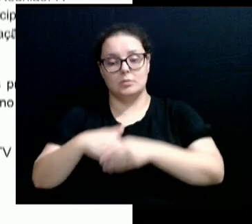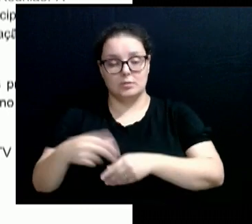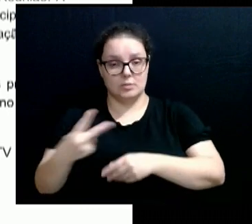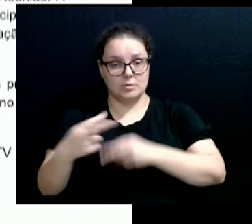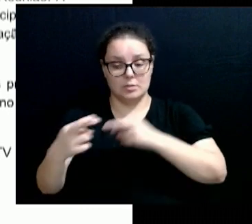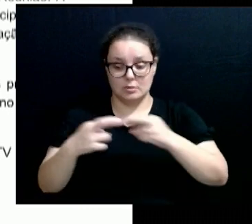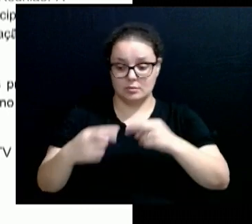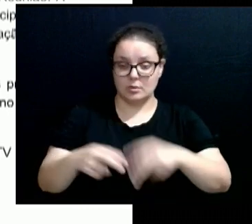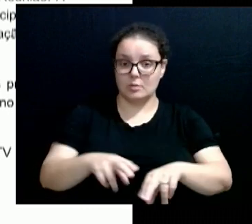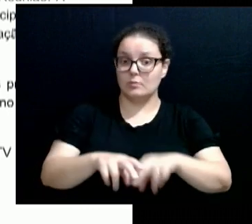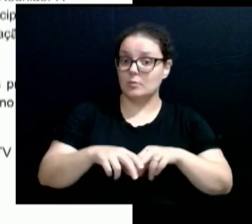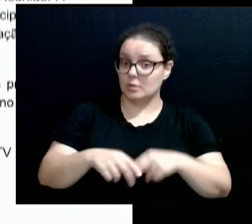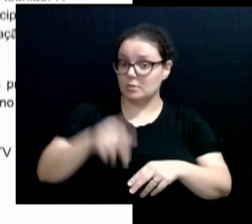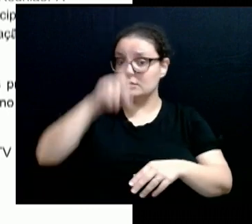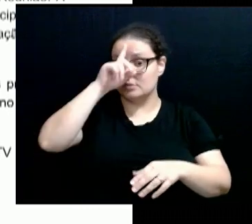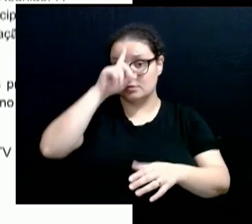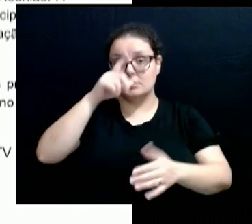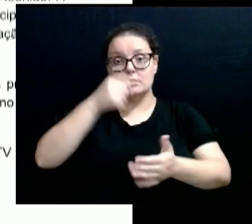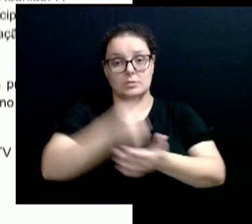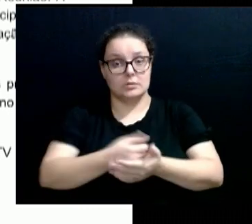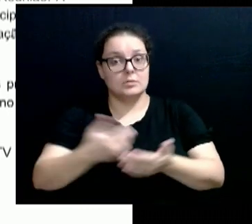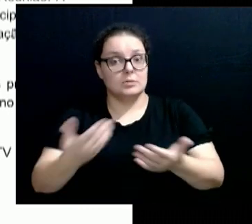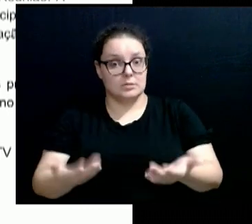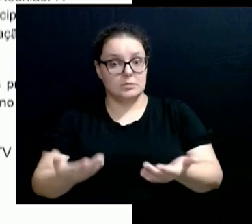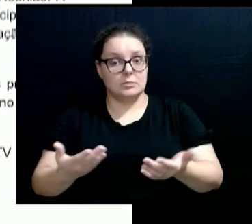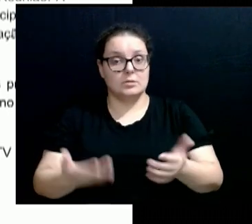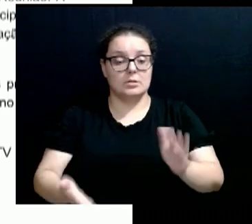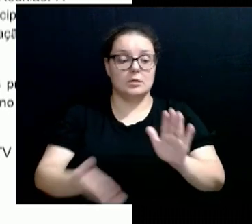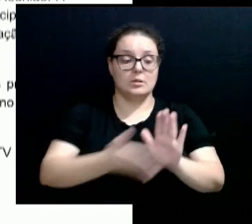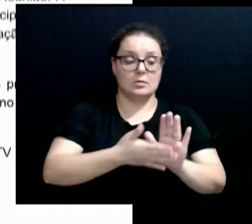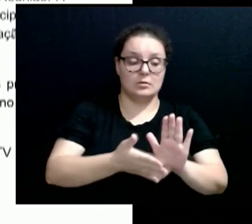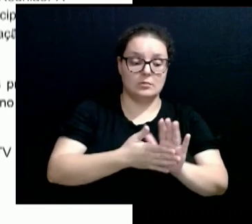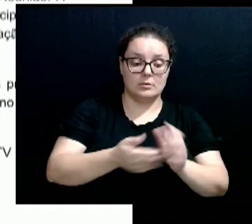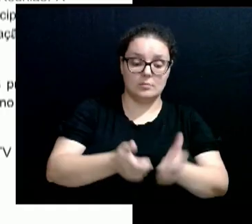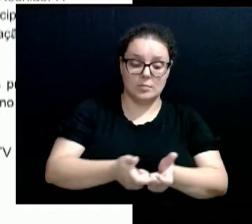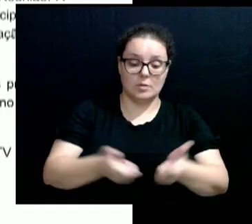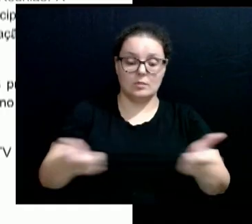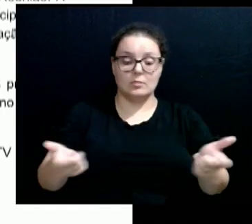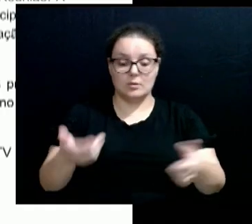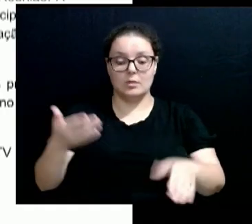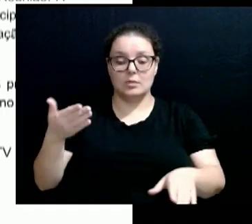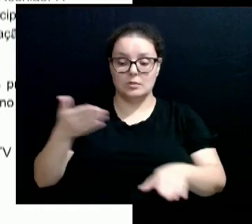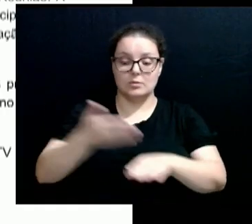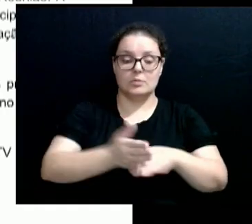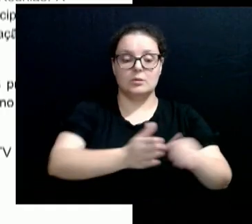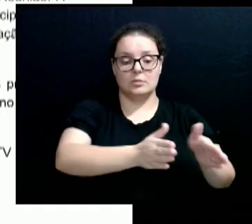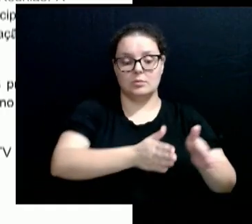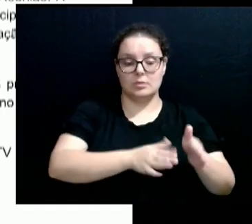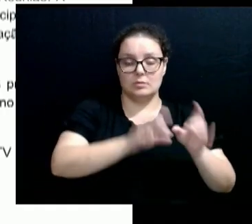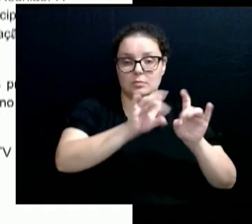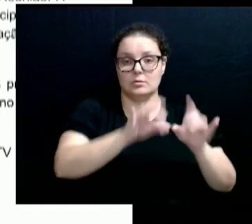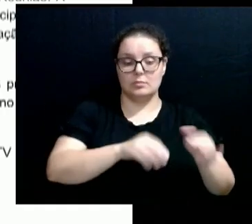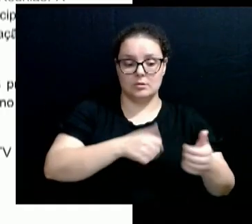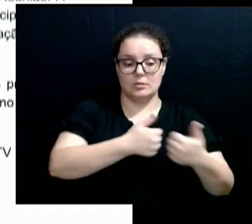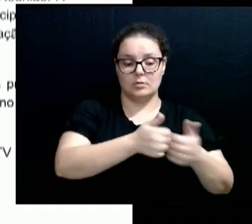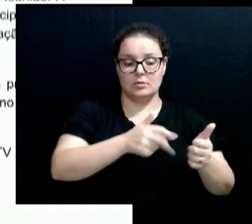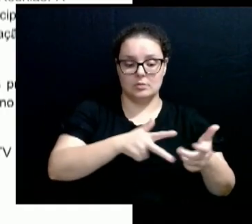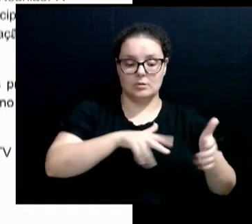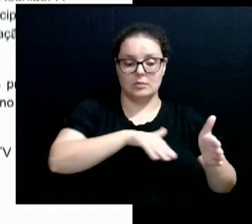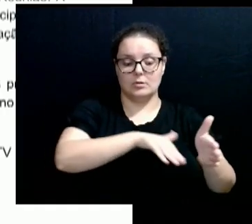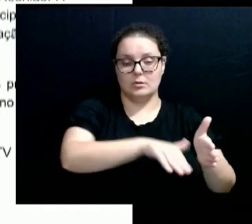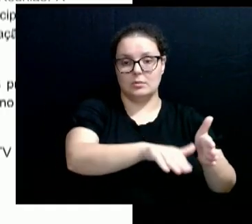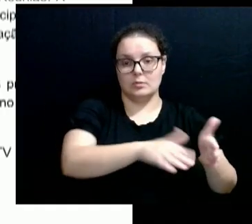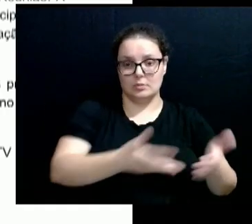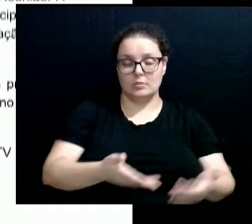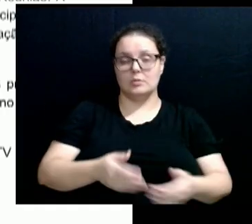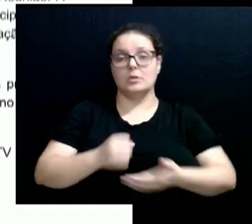em definitivo, e a proposta é ampliar o acesso às faixas exclusivas para veículos que transportam